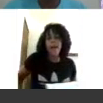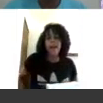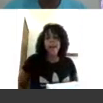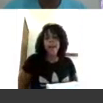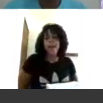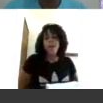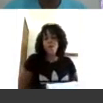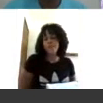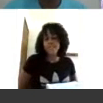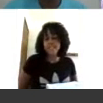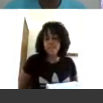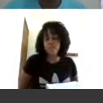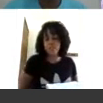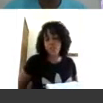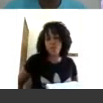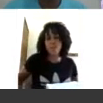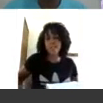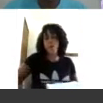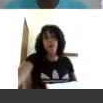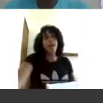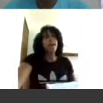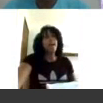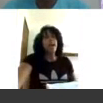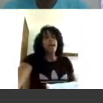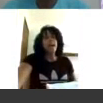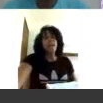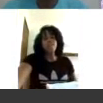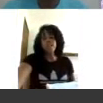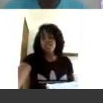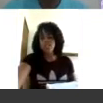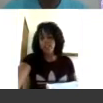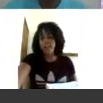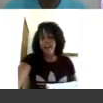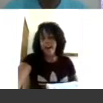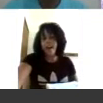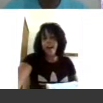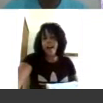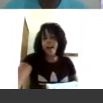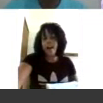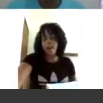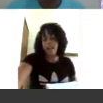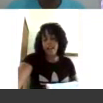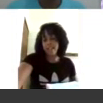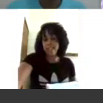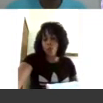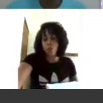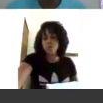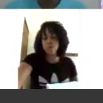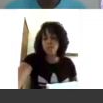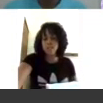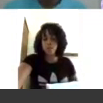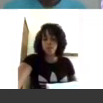Bom, o que fizemos junto à escola? Diante, né, a